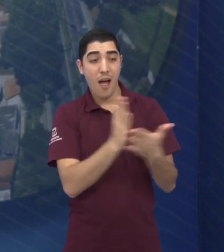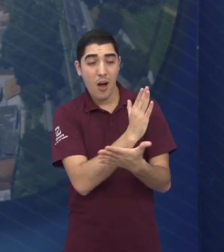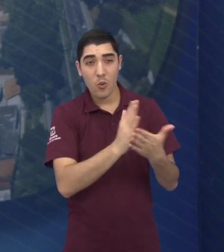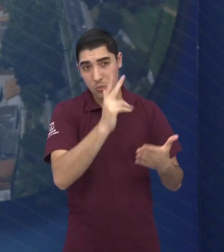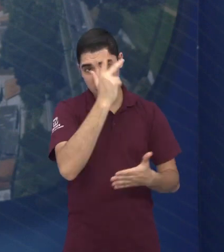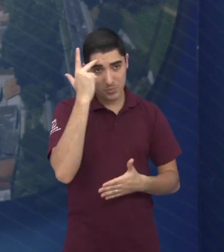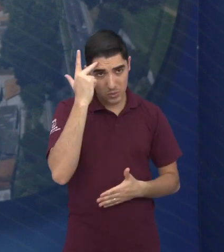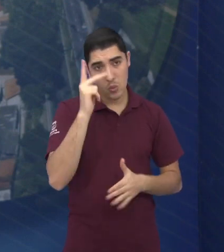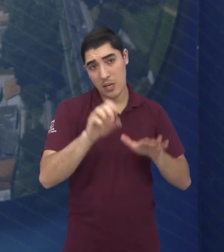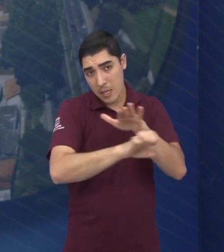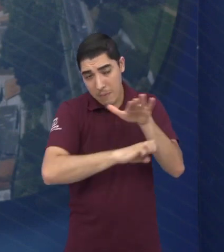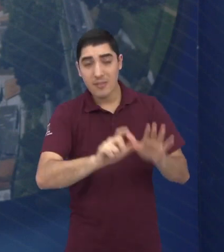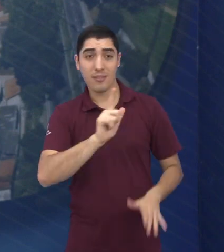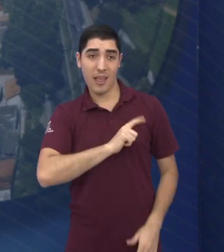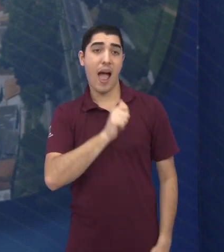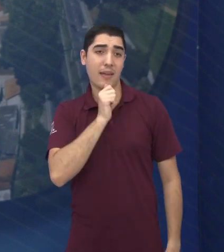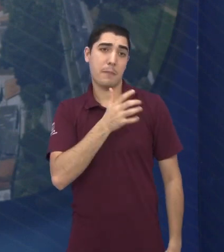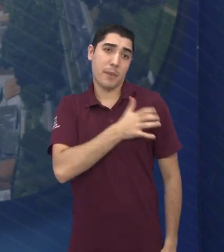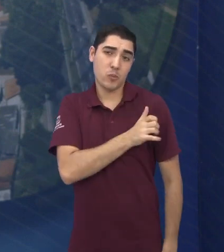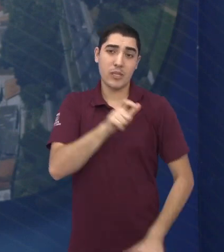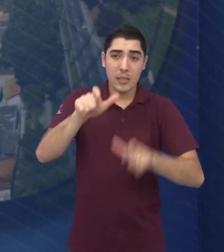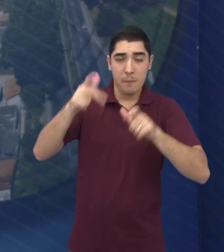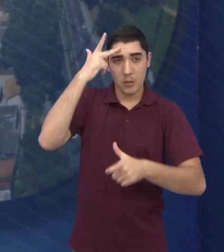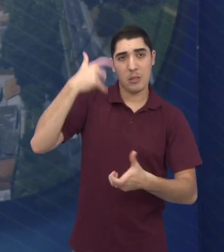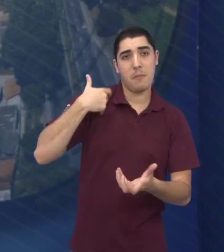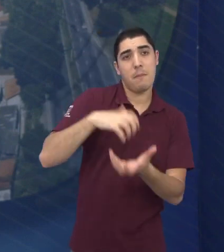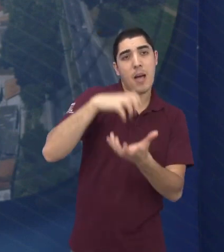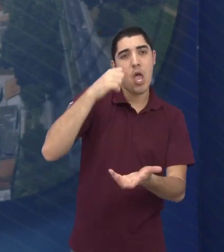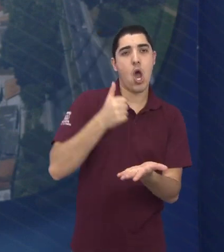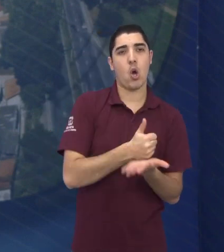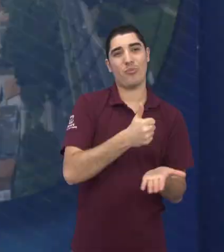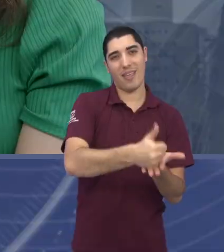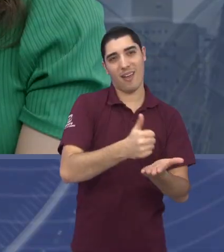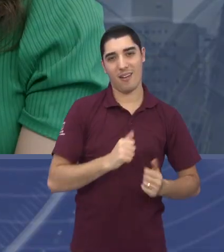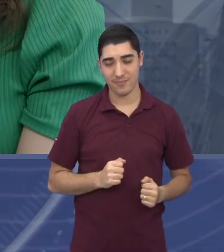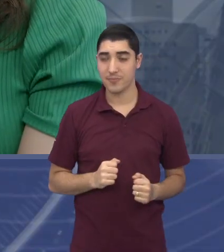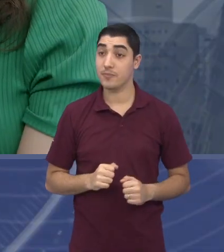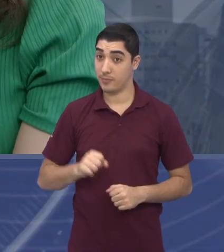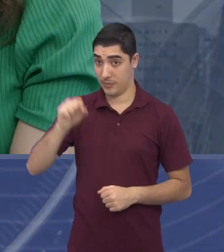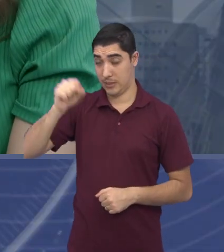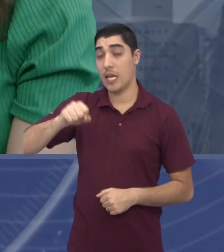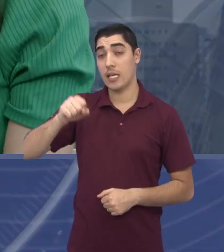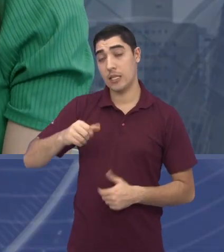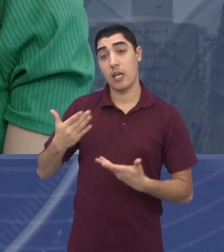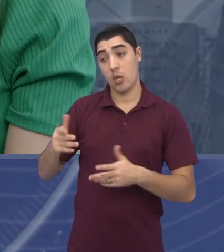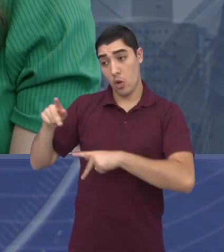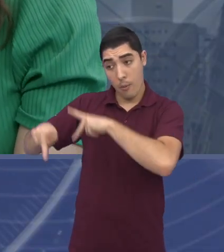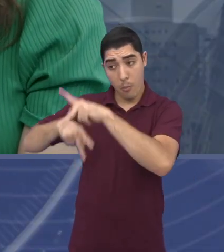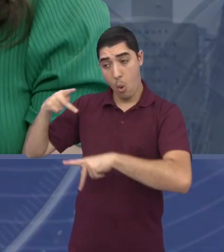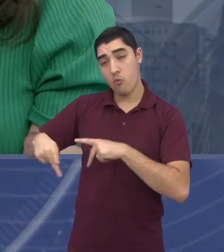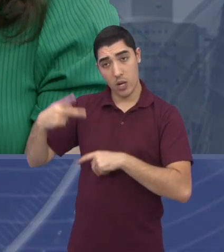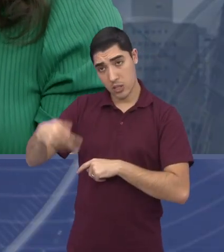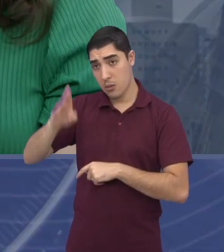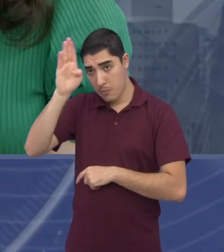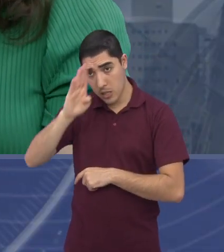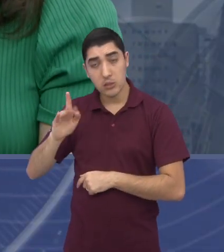esse preconceito em contratar pessoas mais velhas, né? Com certeza, o envelhecimento populacional é uma realidade, né? Então a gente vai ter cada